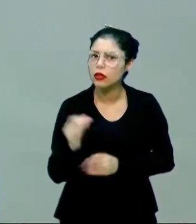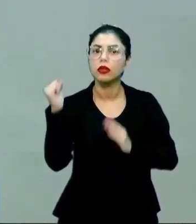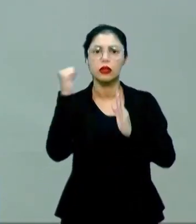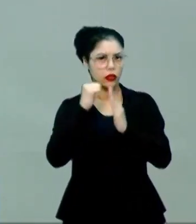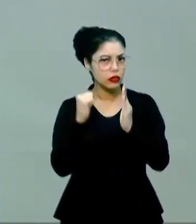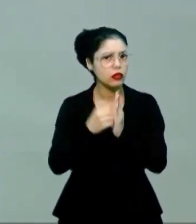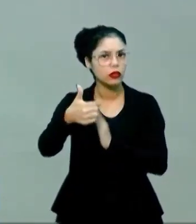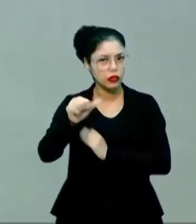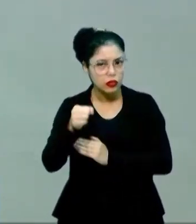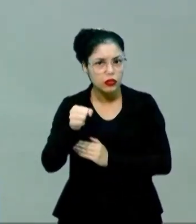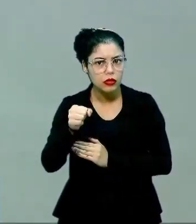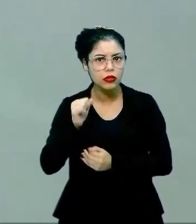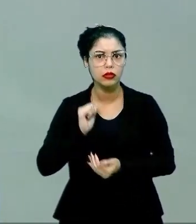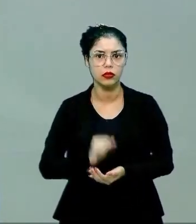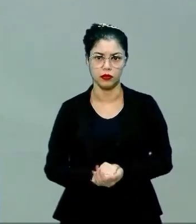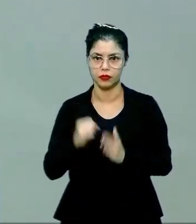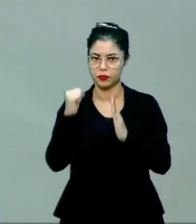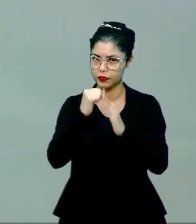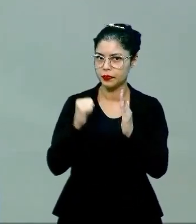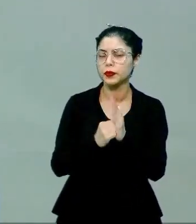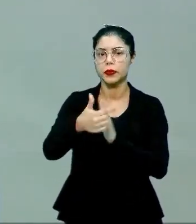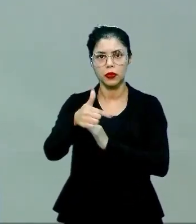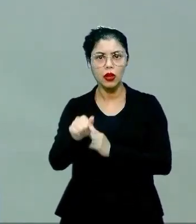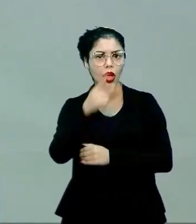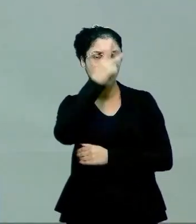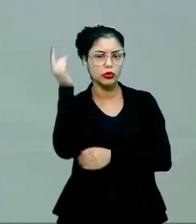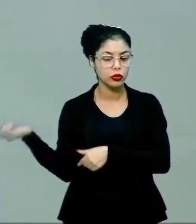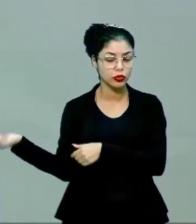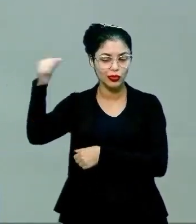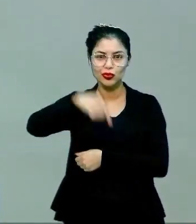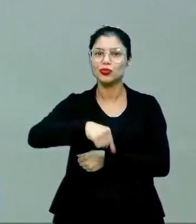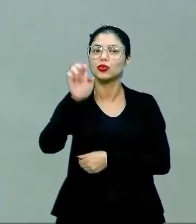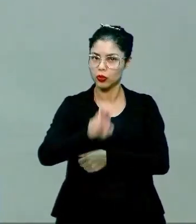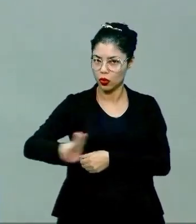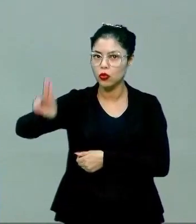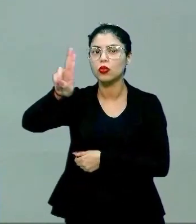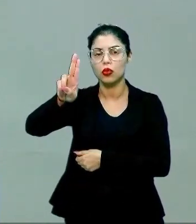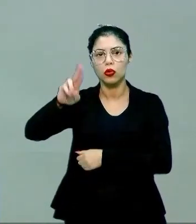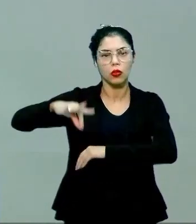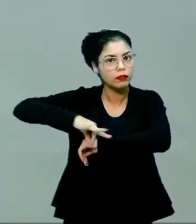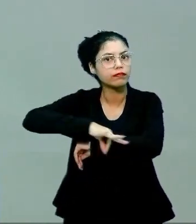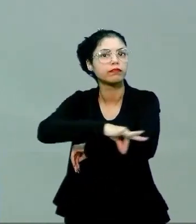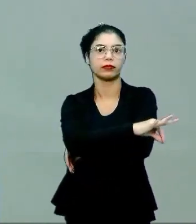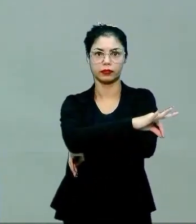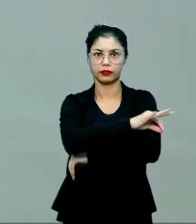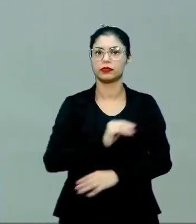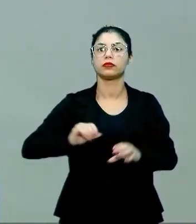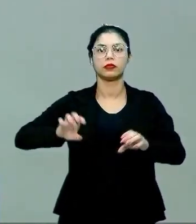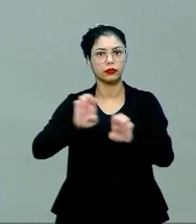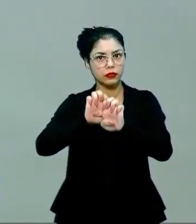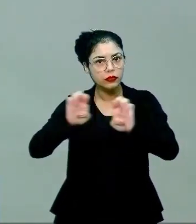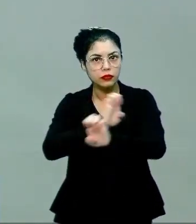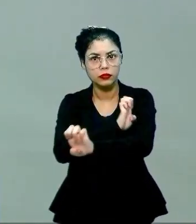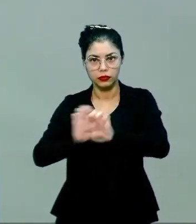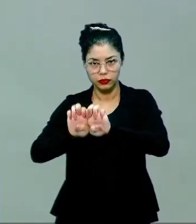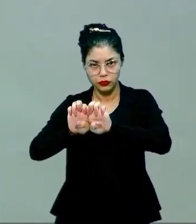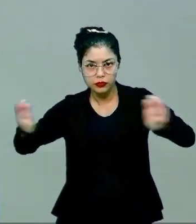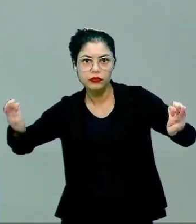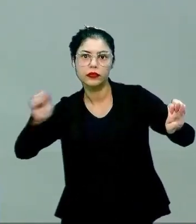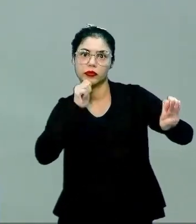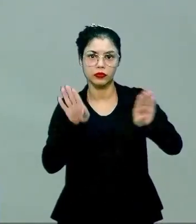Século XVIII. Século XVII, as pessoas que vieram da Europa, arquitetos, engenheiros,